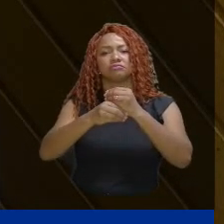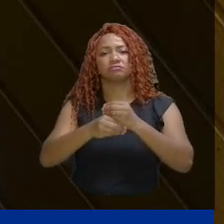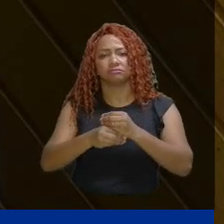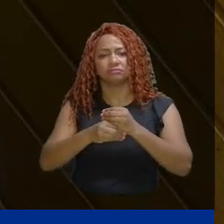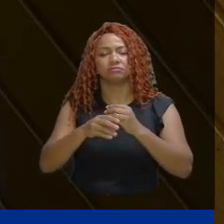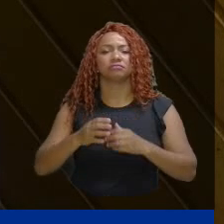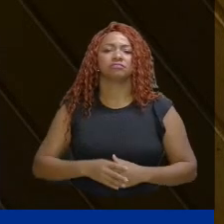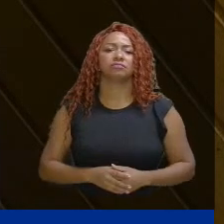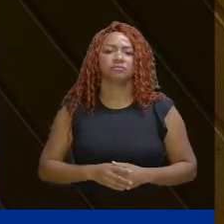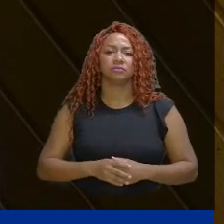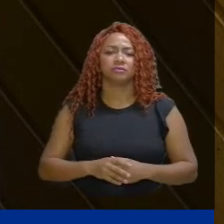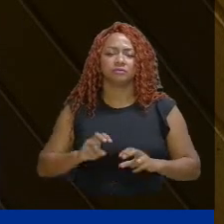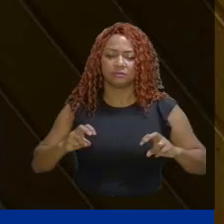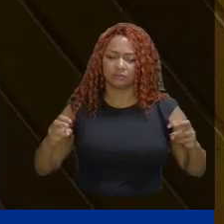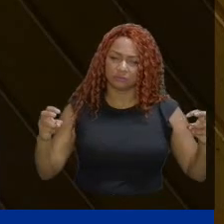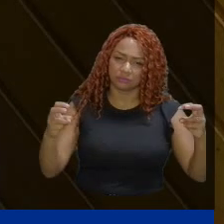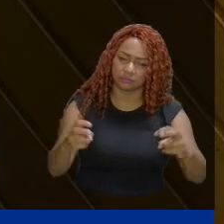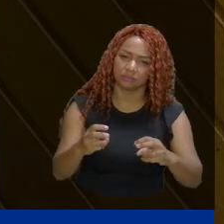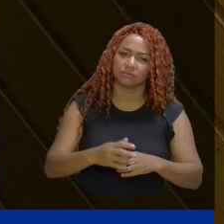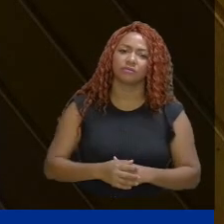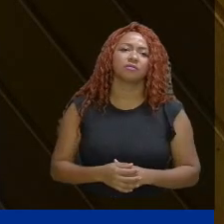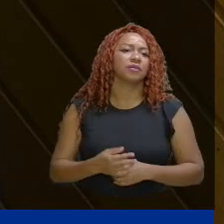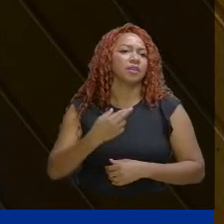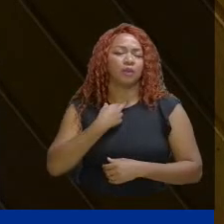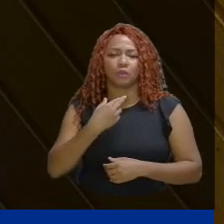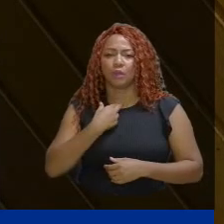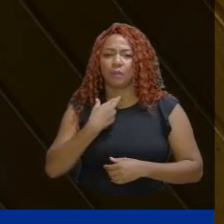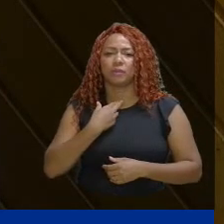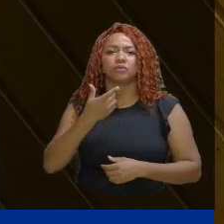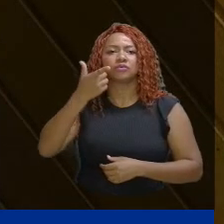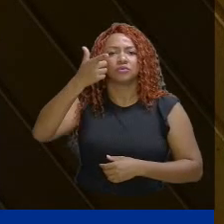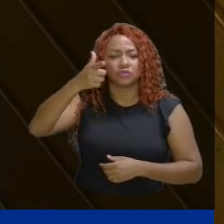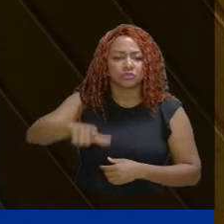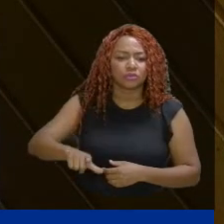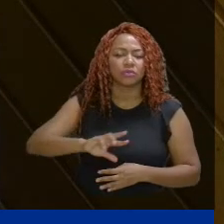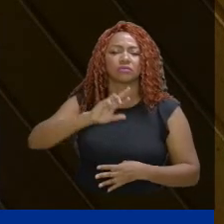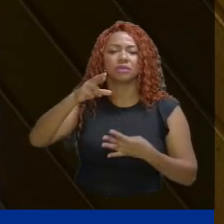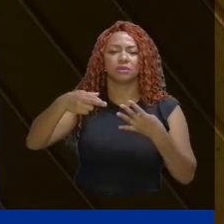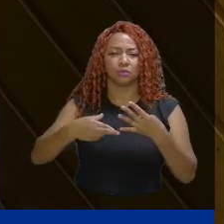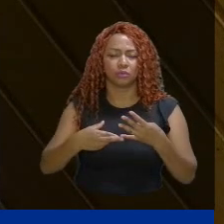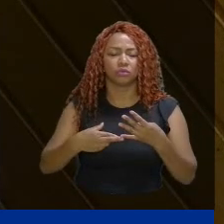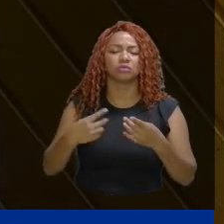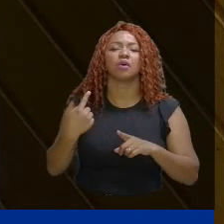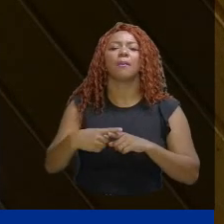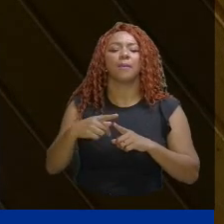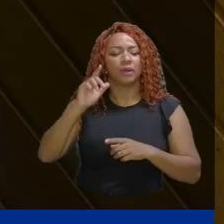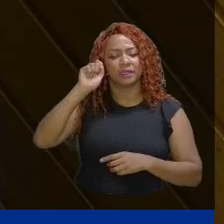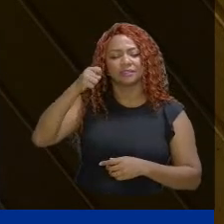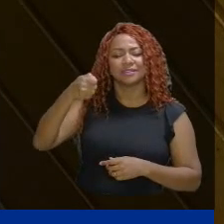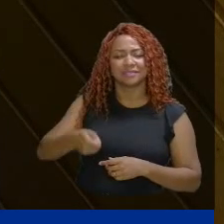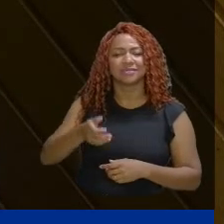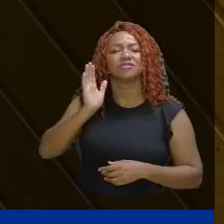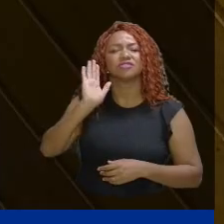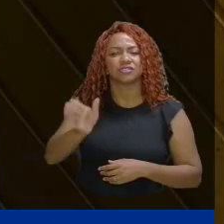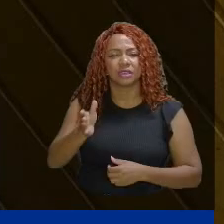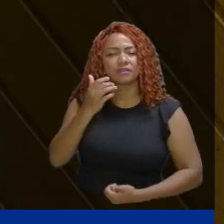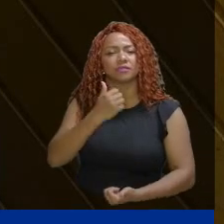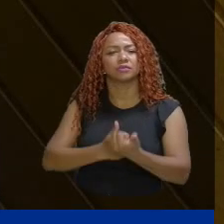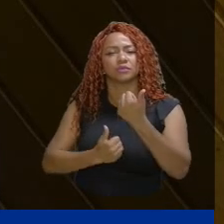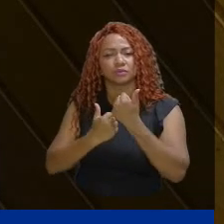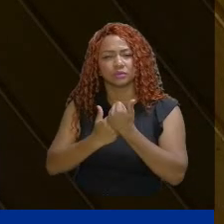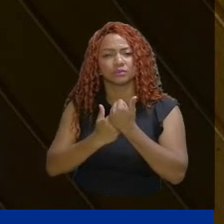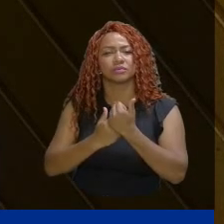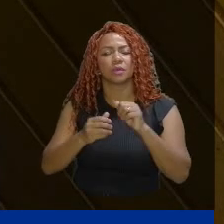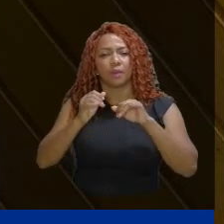Corte. Diante disso, torna-se inviável o exame de novo agravo interno, pois a decisão impugnada já foi substituída